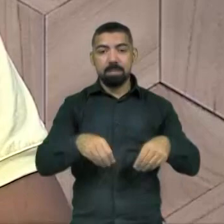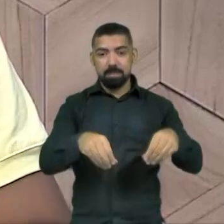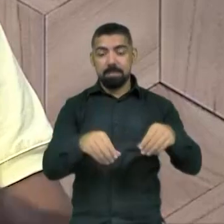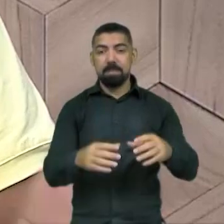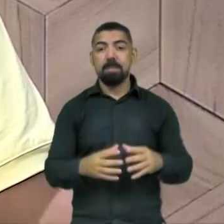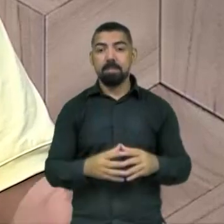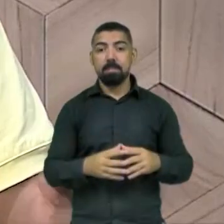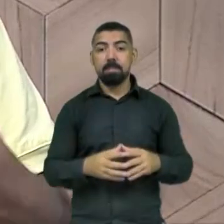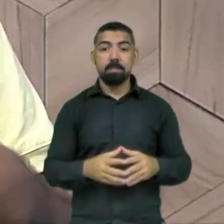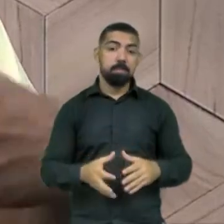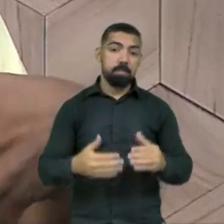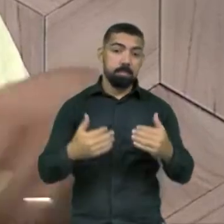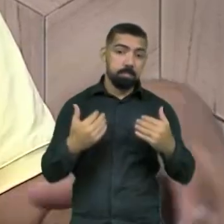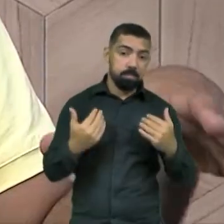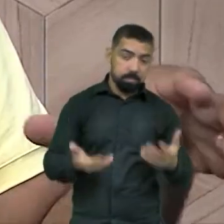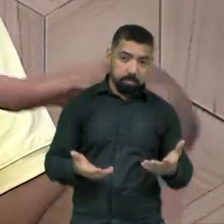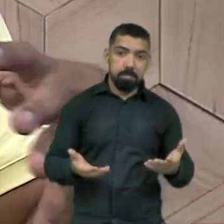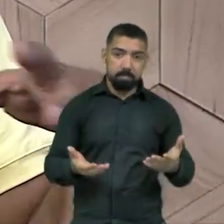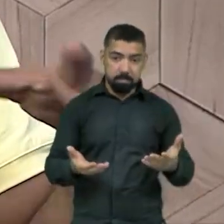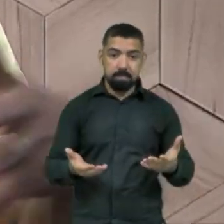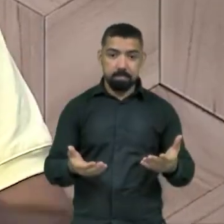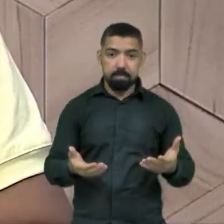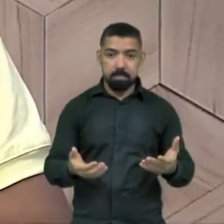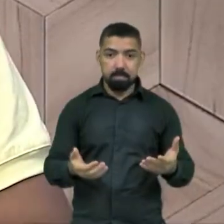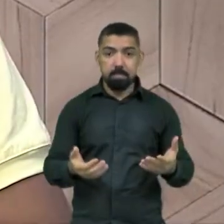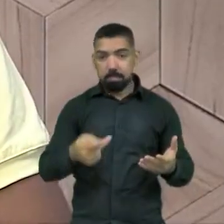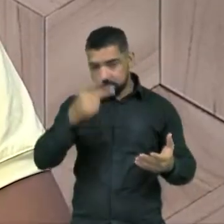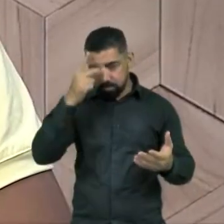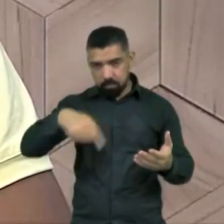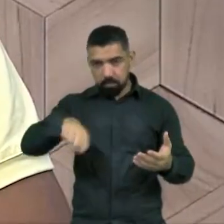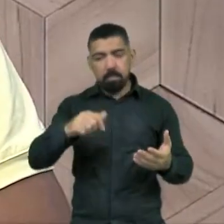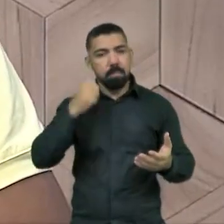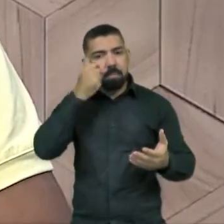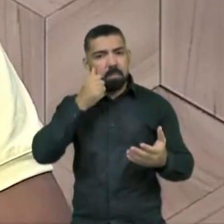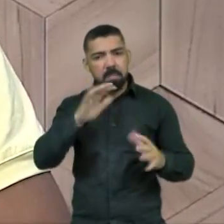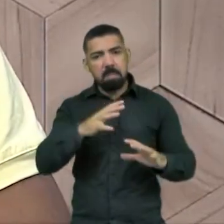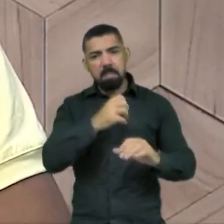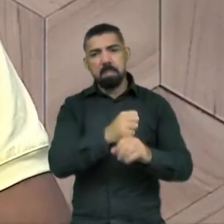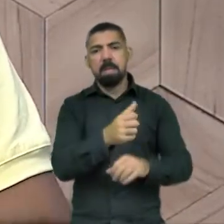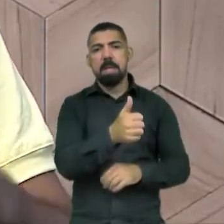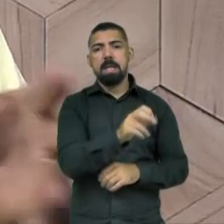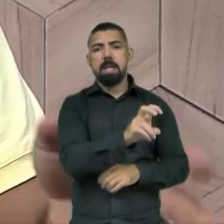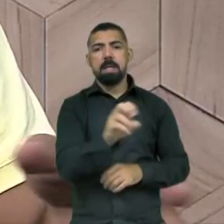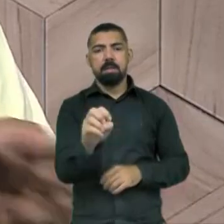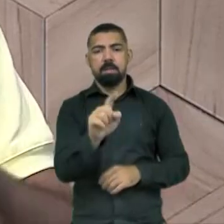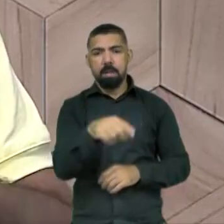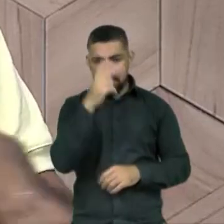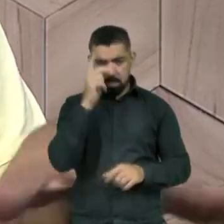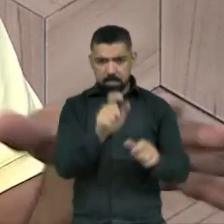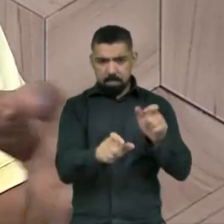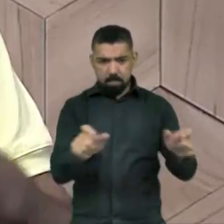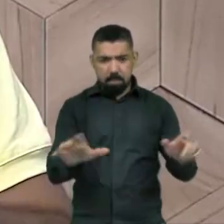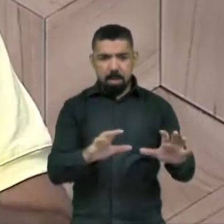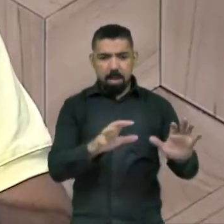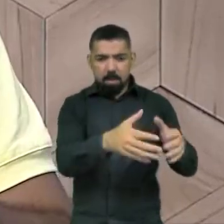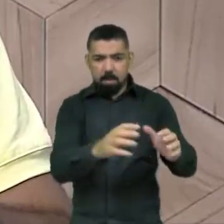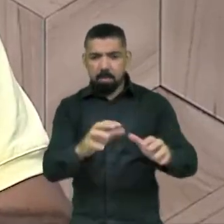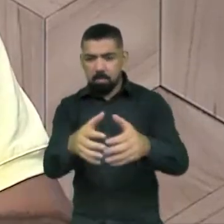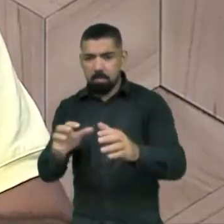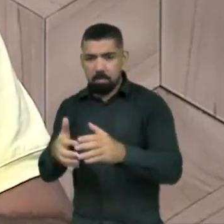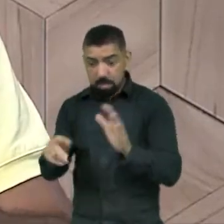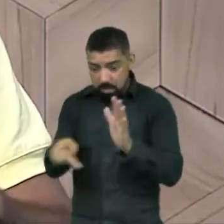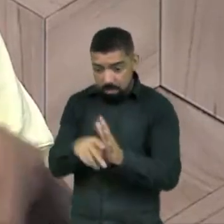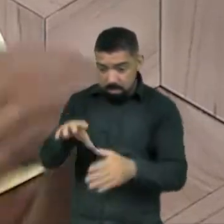E dessa quantidade de atores, que são em média de 150, são pessoas de diversas comunidades, não somente